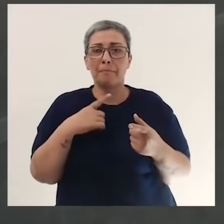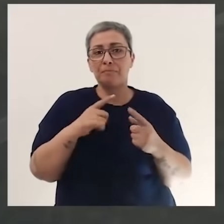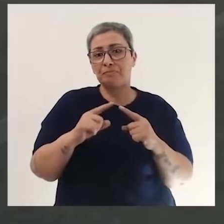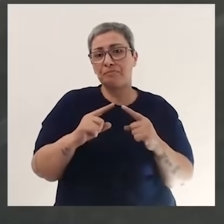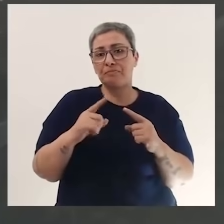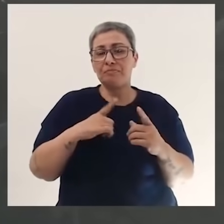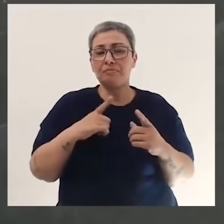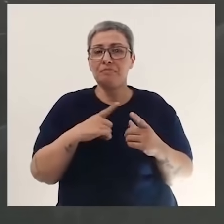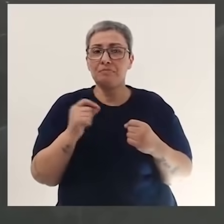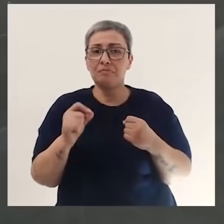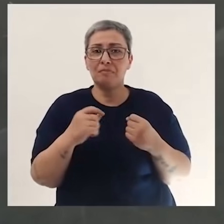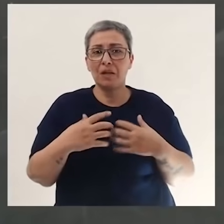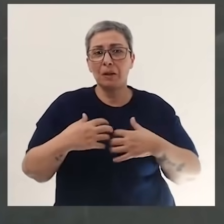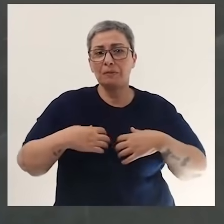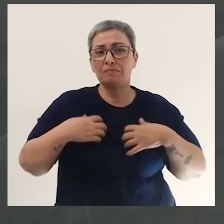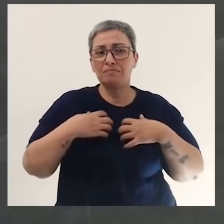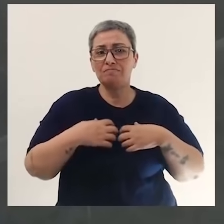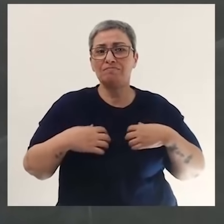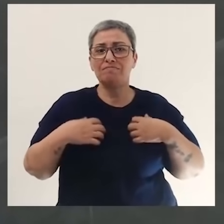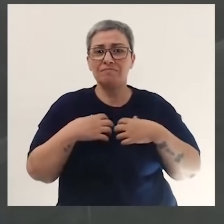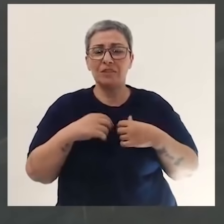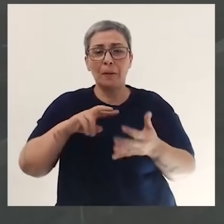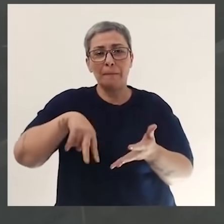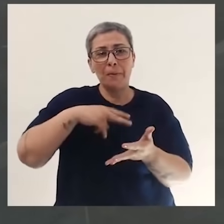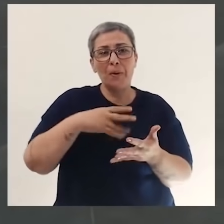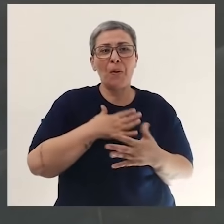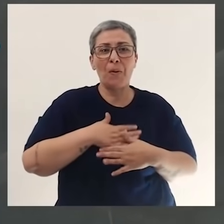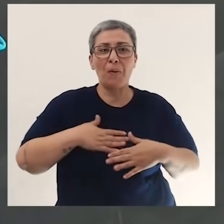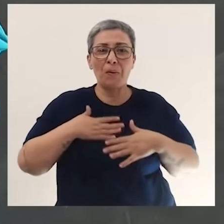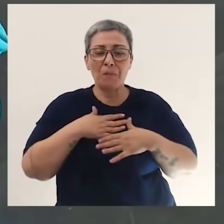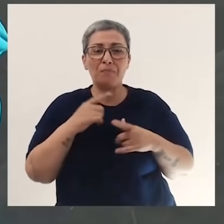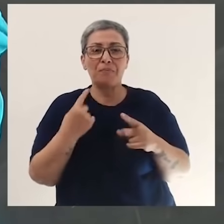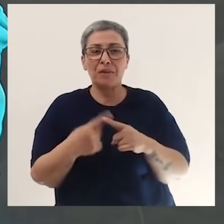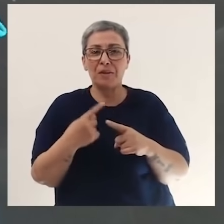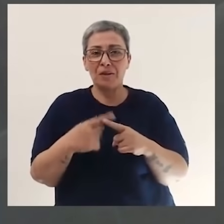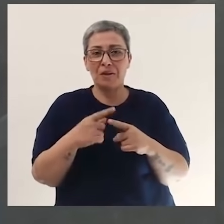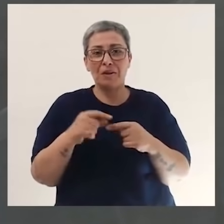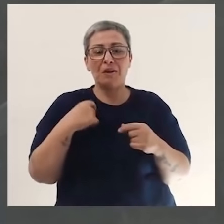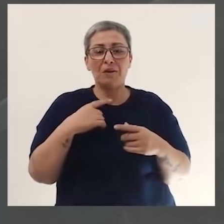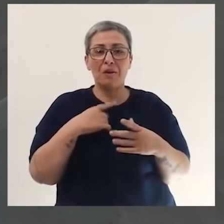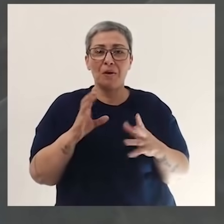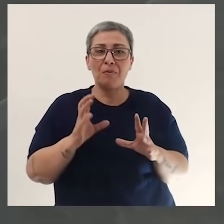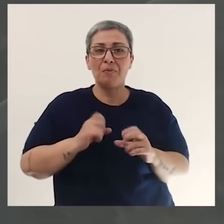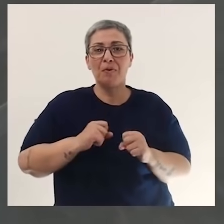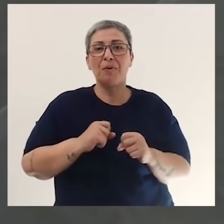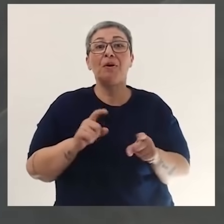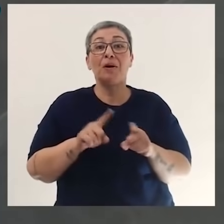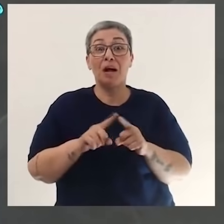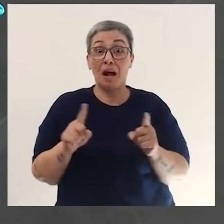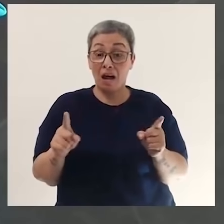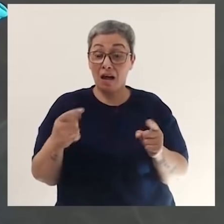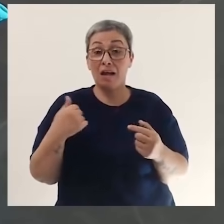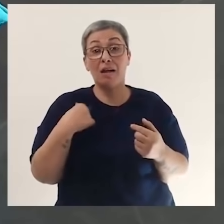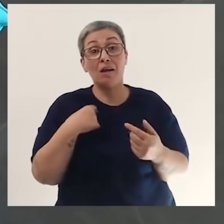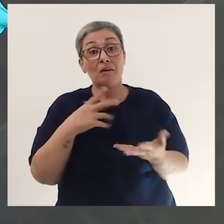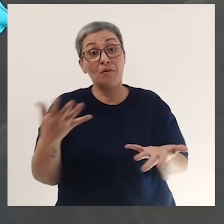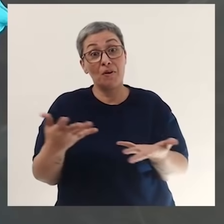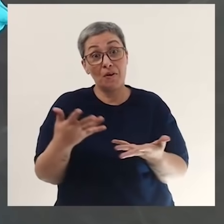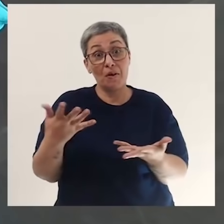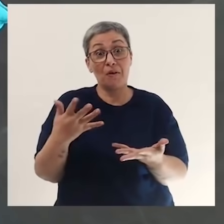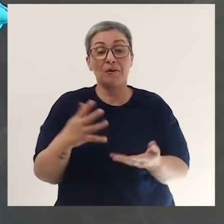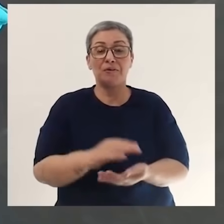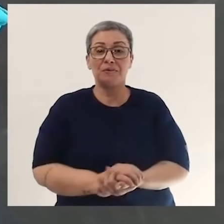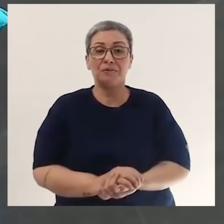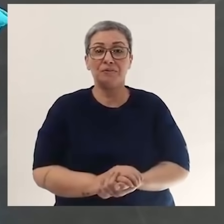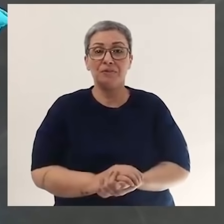Eu tava assistindo muitas coisas de balé. Aí me inspirou. Aí a minha avó colocou.